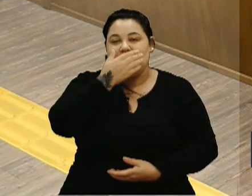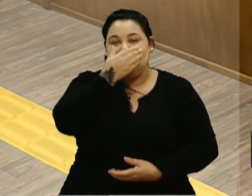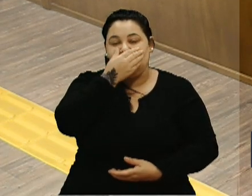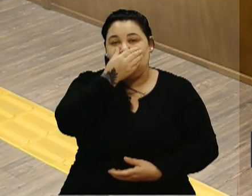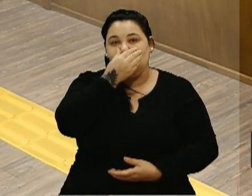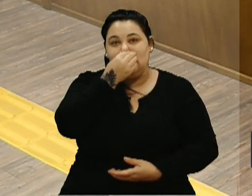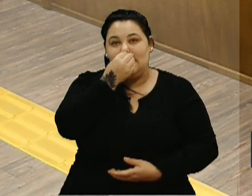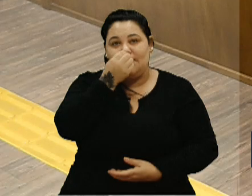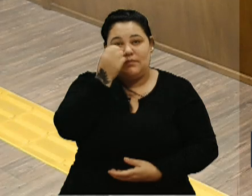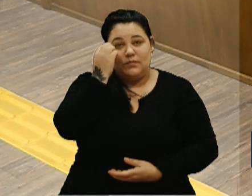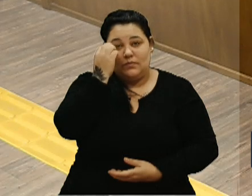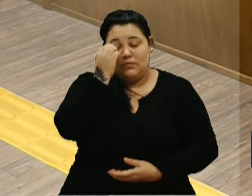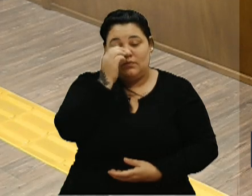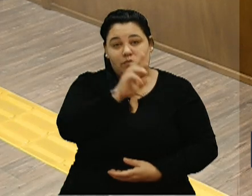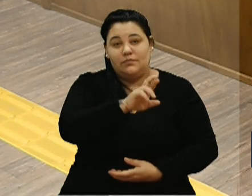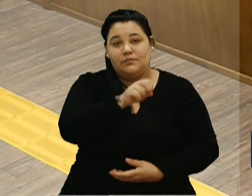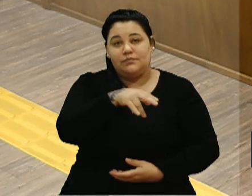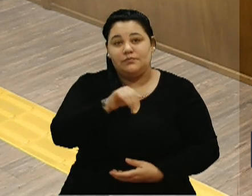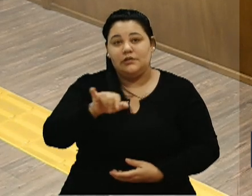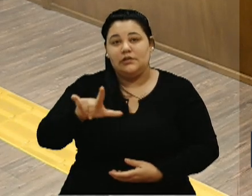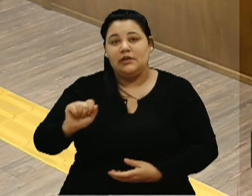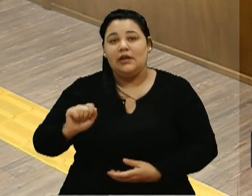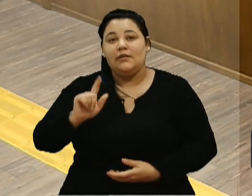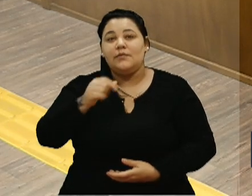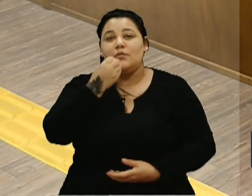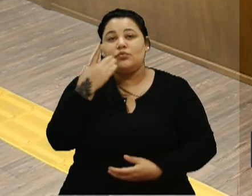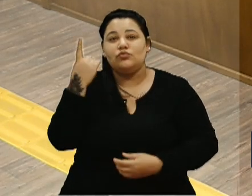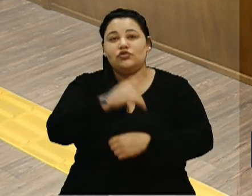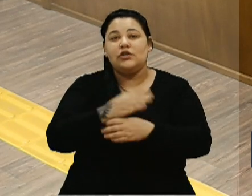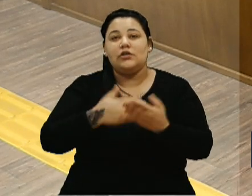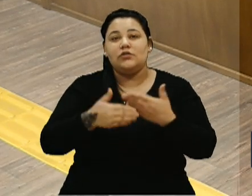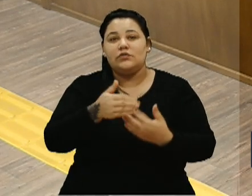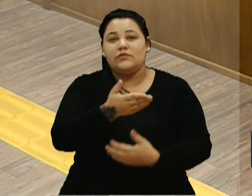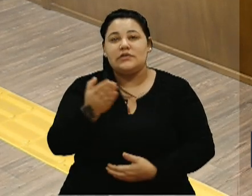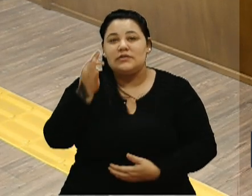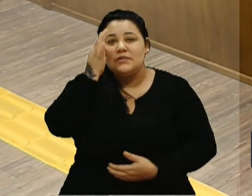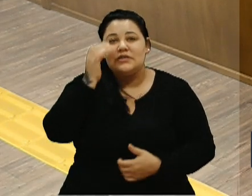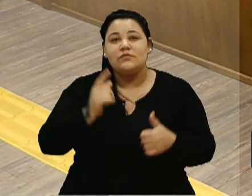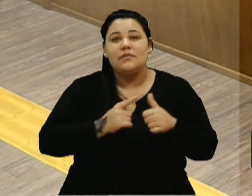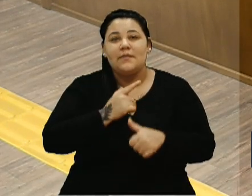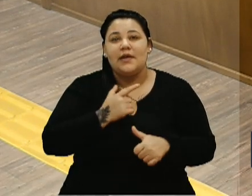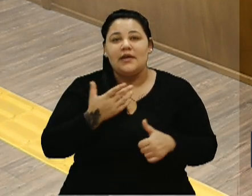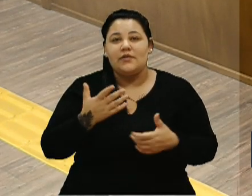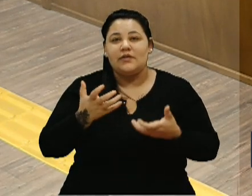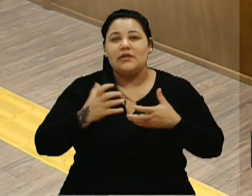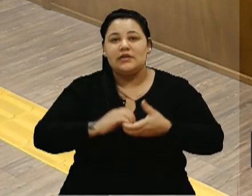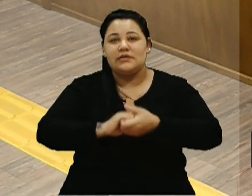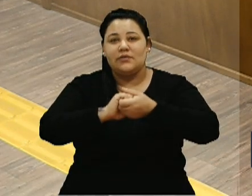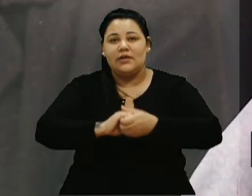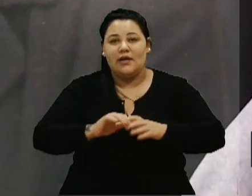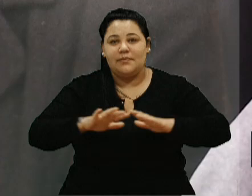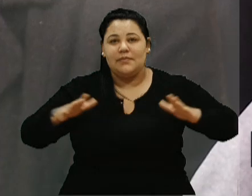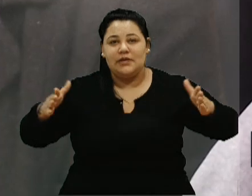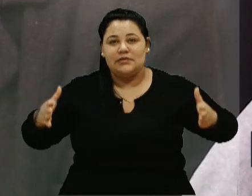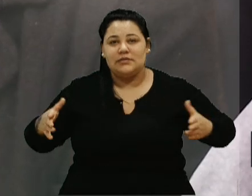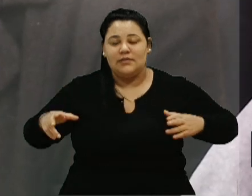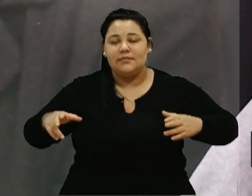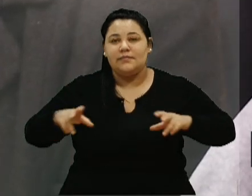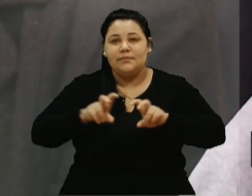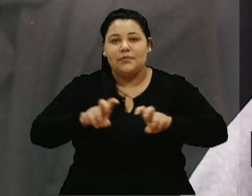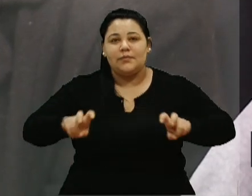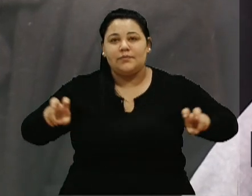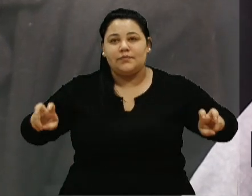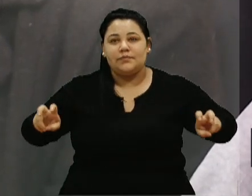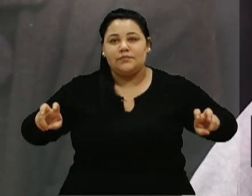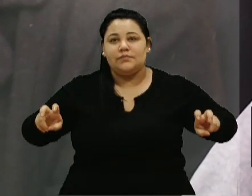Então, muito bom dia a todos, todas e todes. Primeiro, saudar a mesa, os